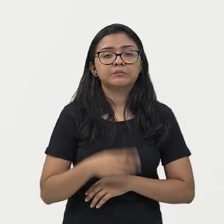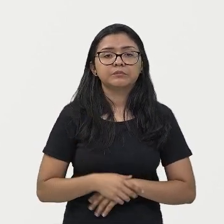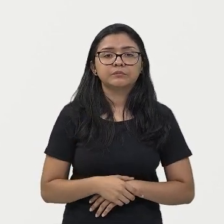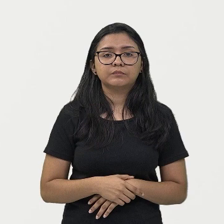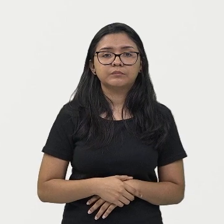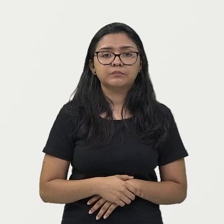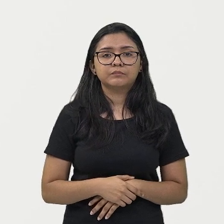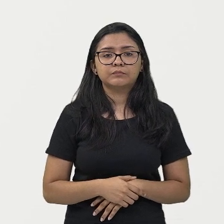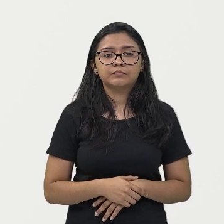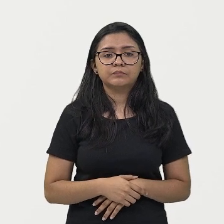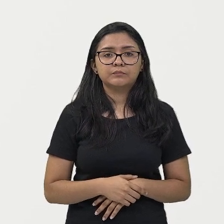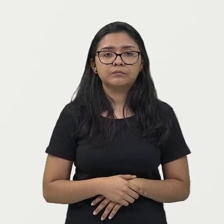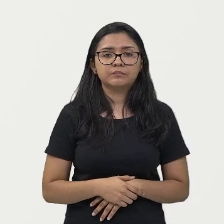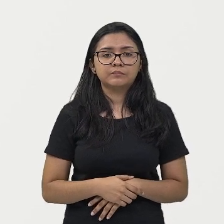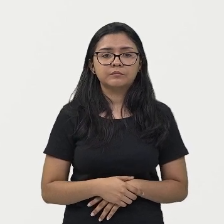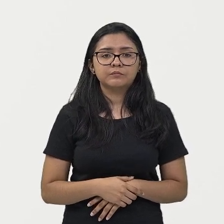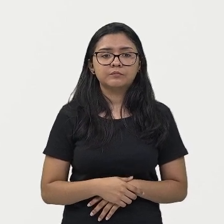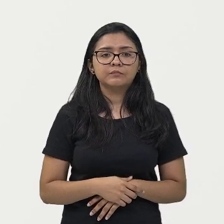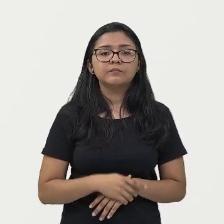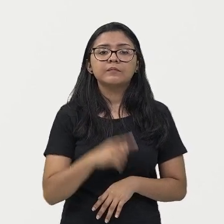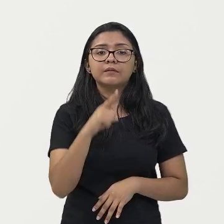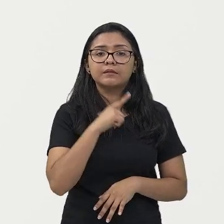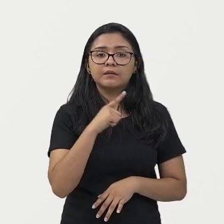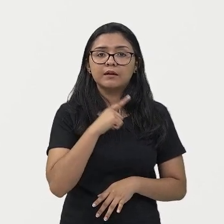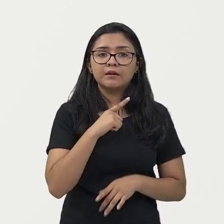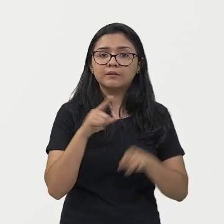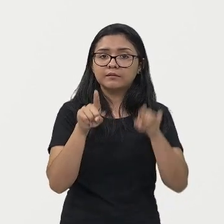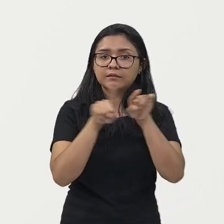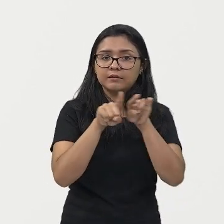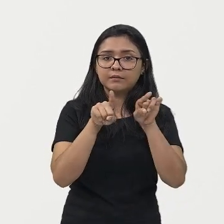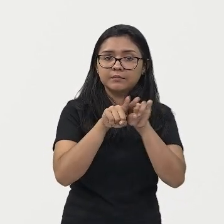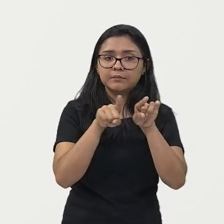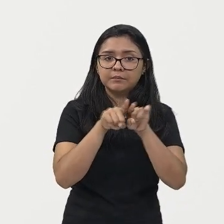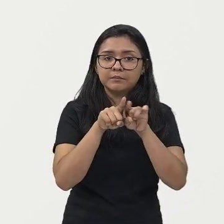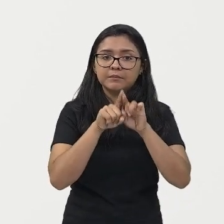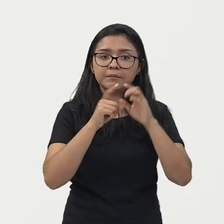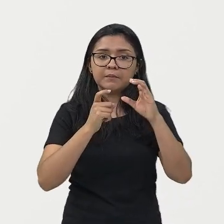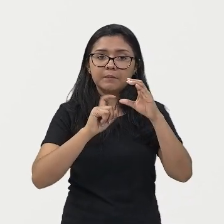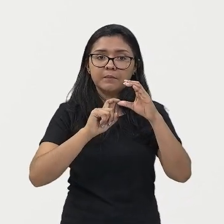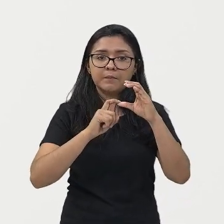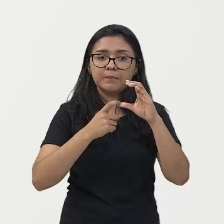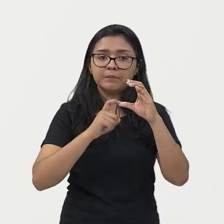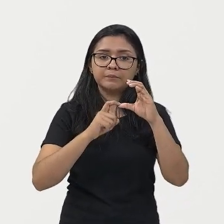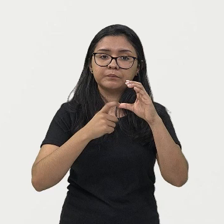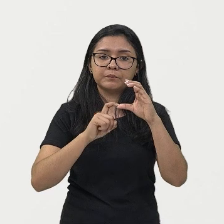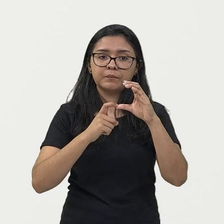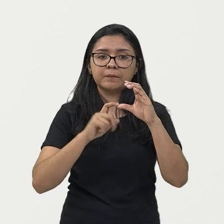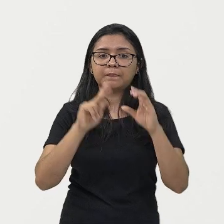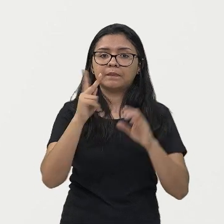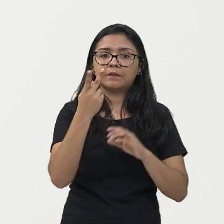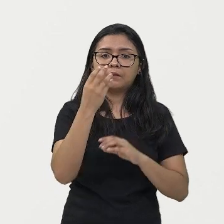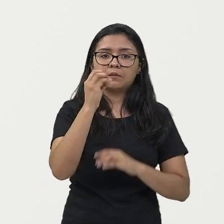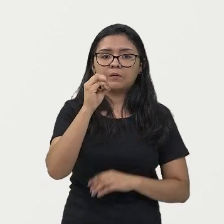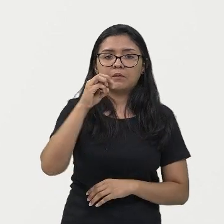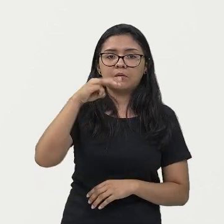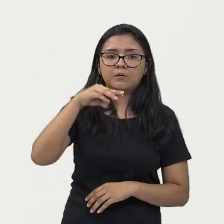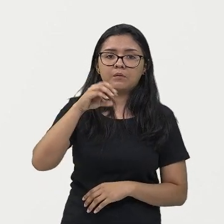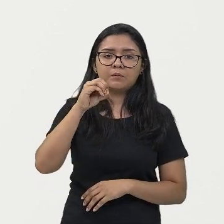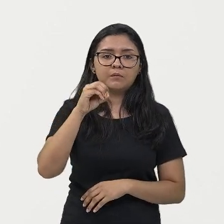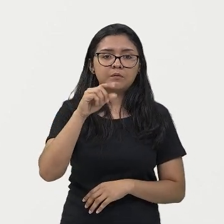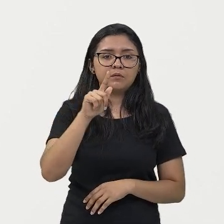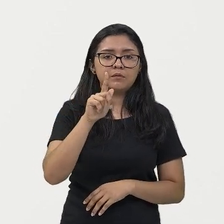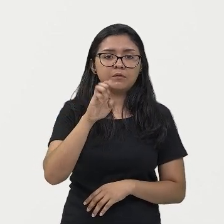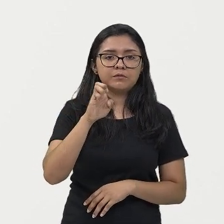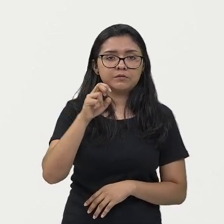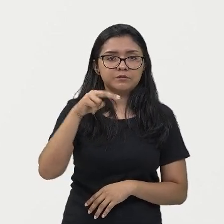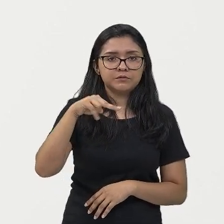ok? Temos também uma cadeia homogênea. Quando que ela